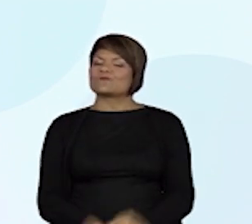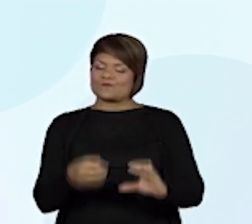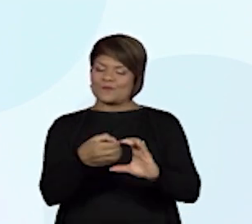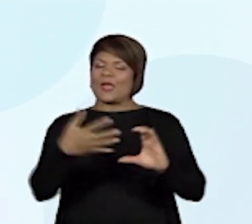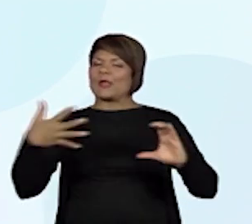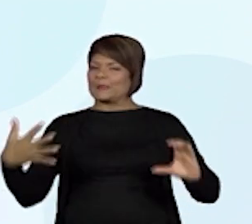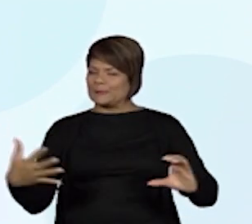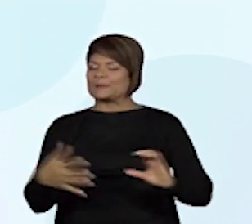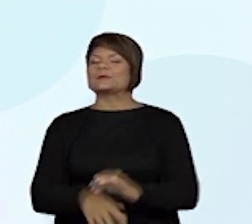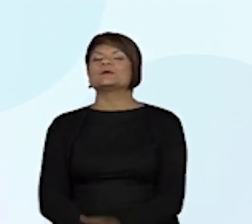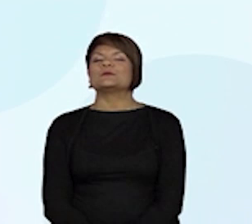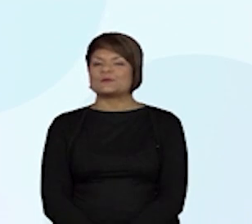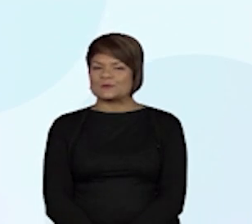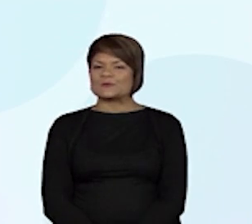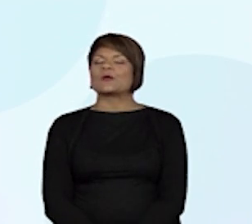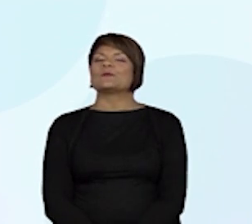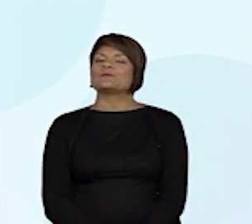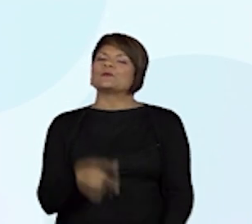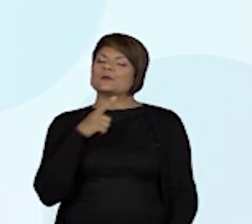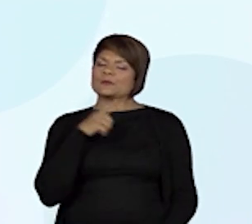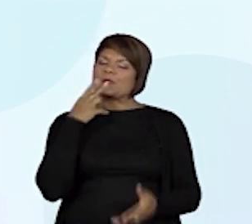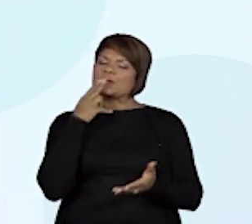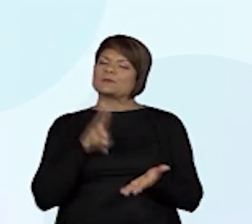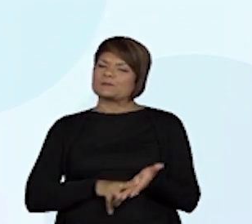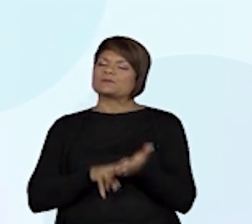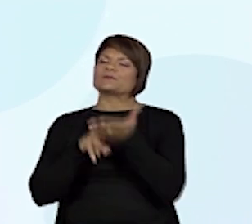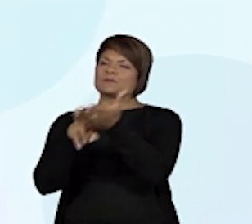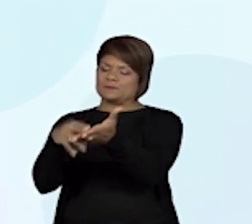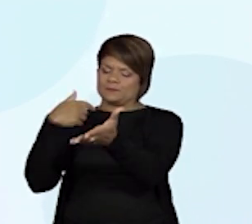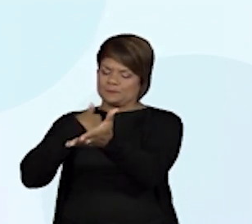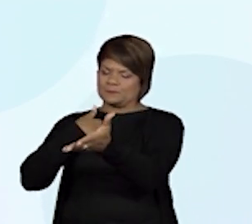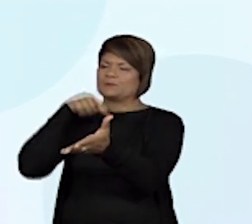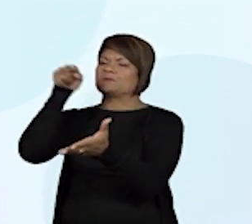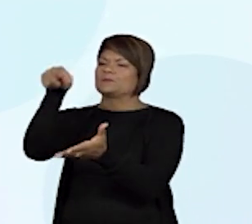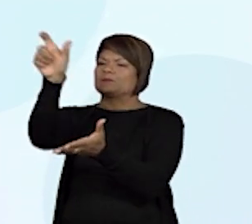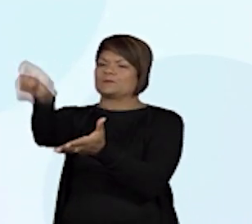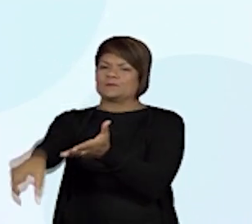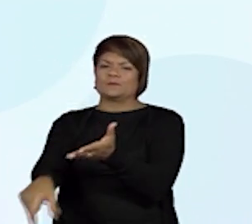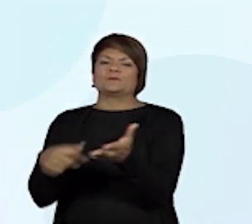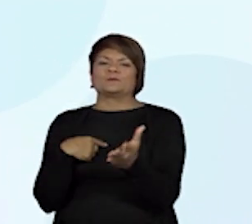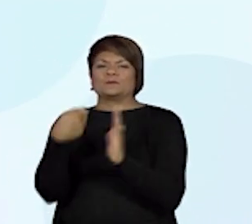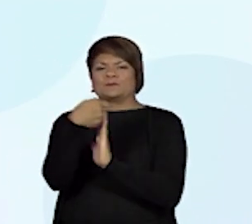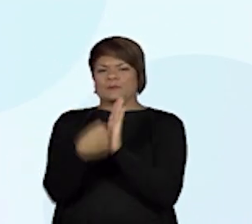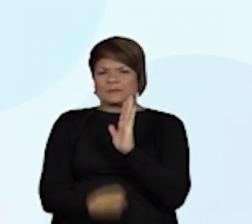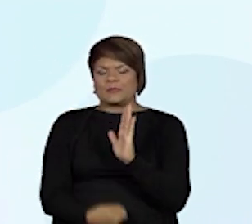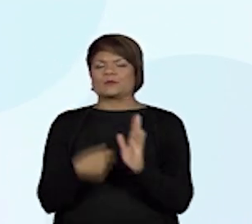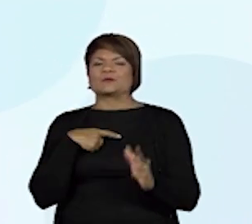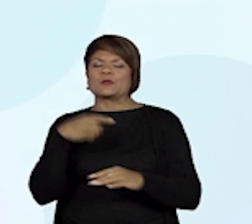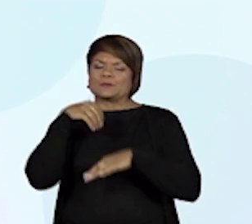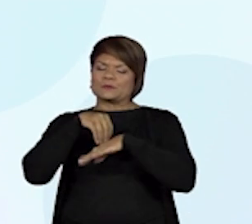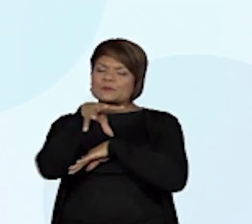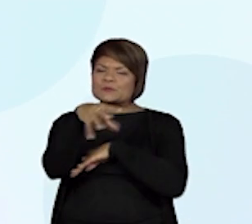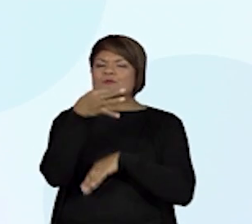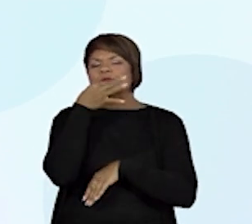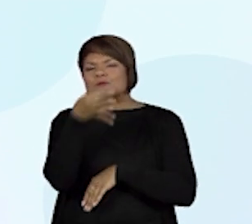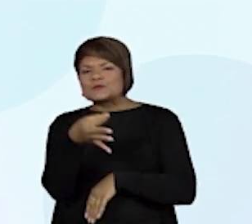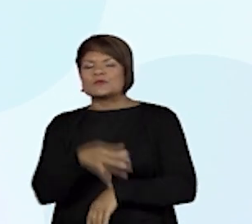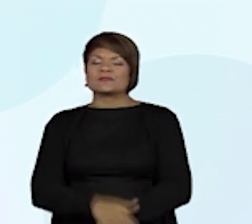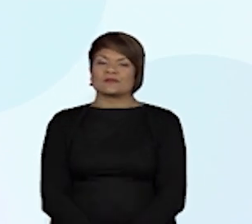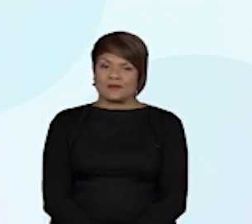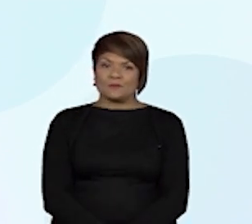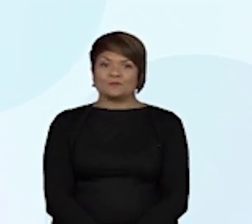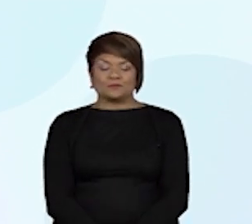levantou. Tem remetente, tem destinatário, tem a mensagem, tem até uma sugestão. Seria uma